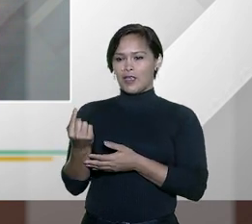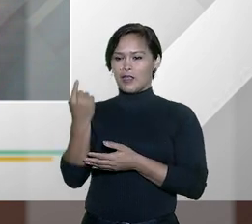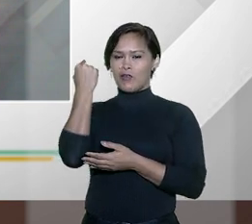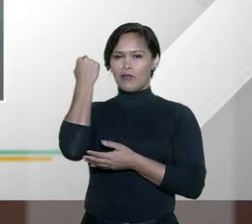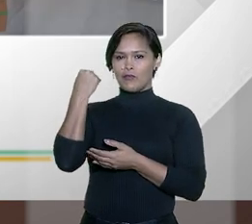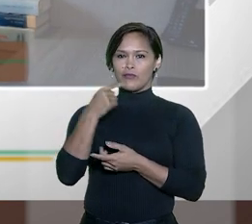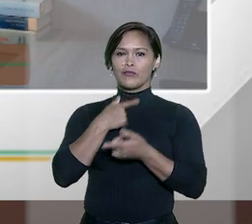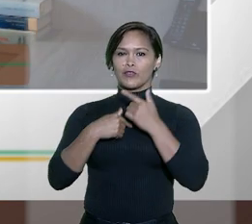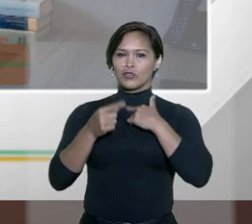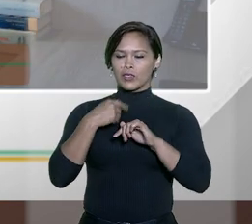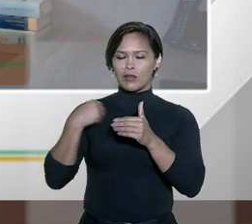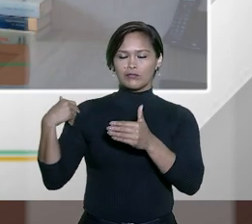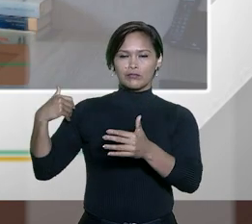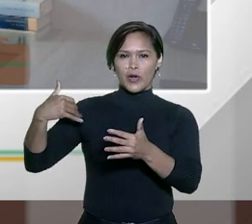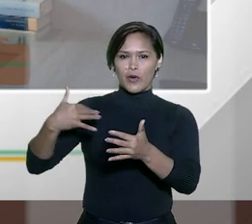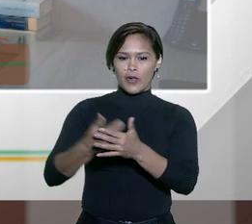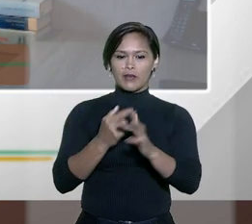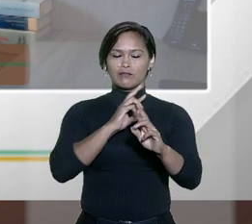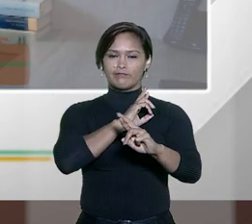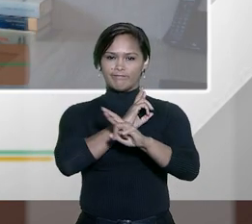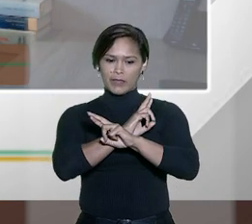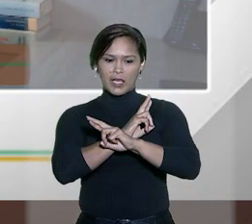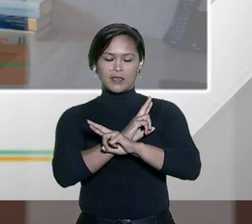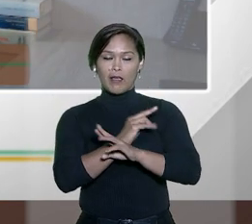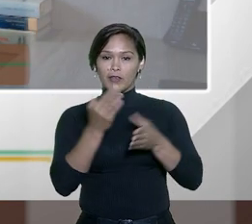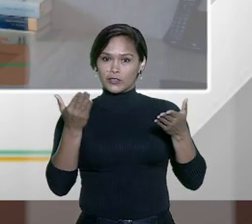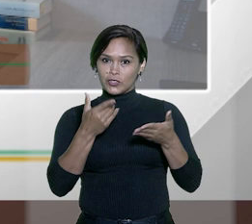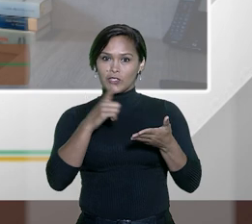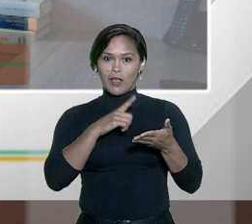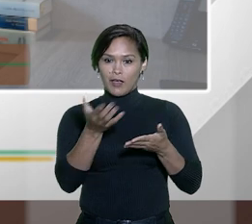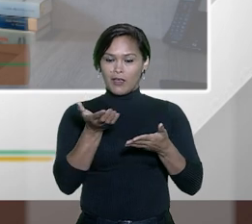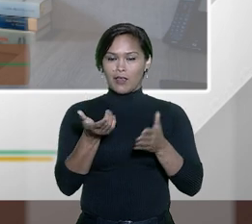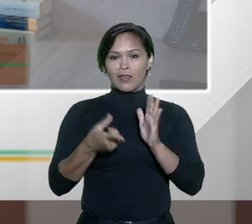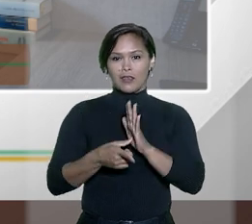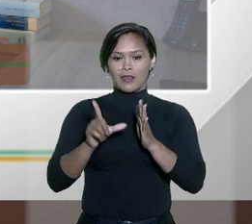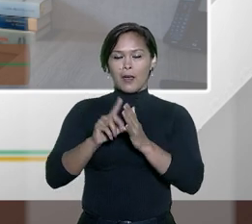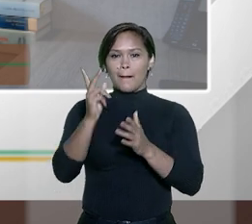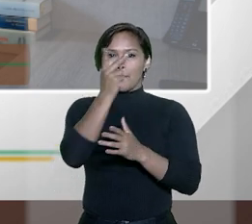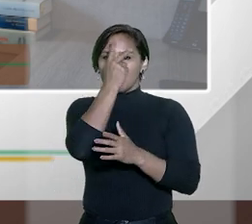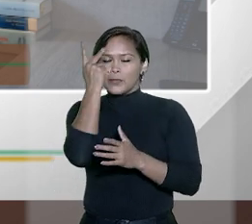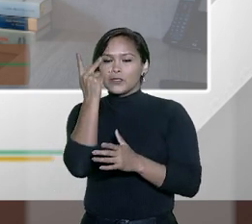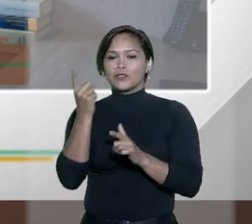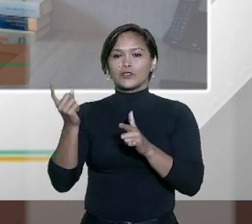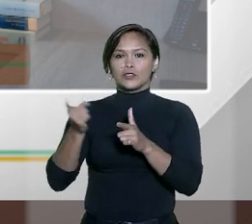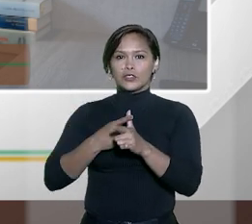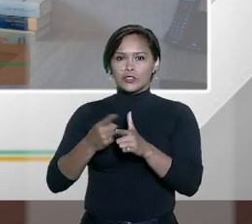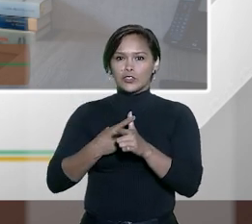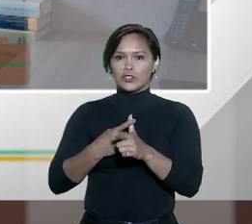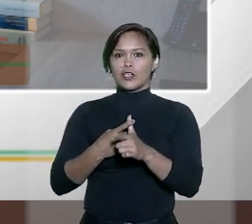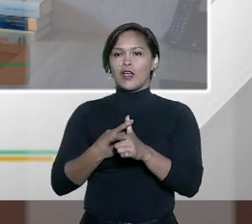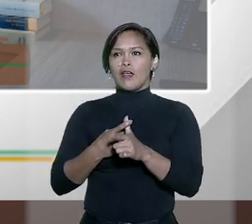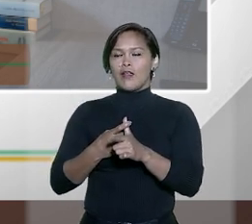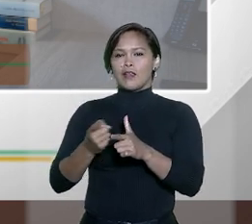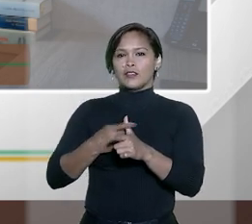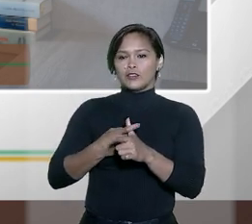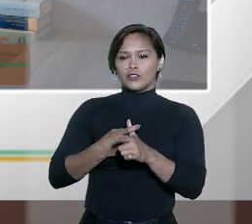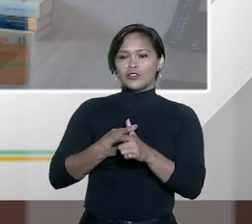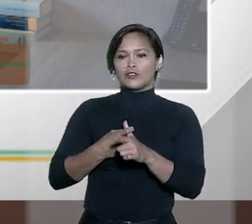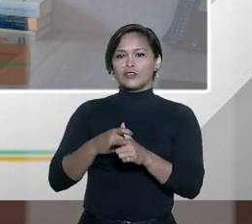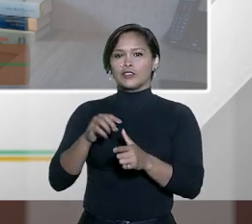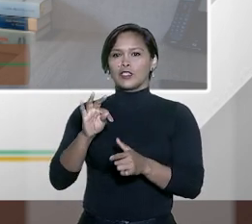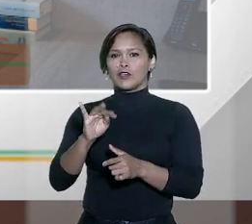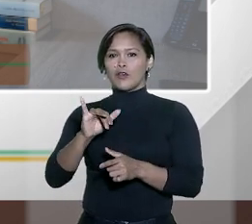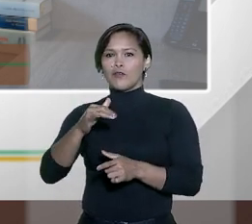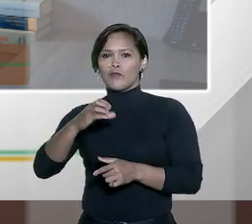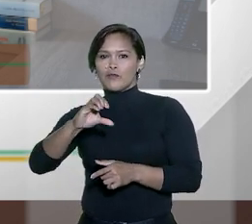que vem se estendendo, principalmente da Receita Federal, né? Então, pessoas que tinham dívidas com o fisco,